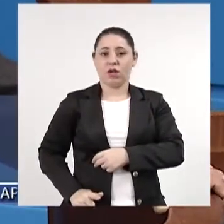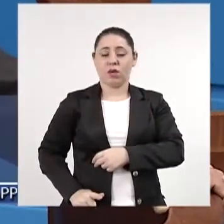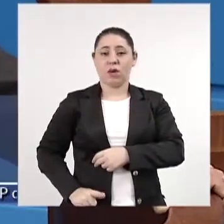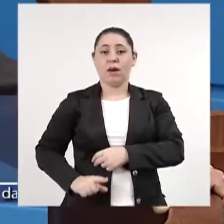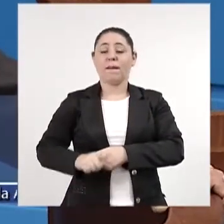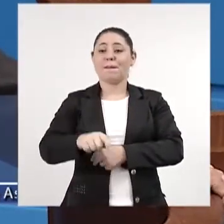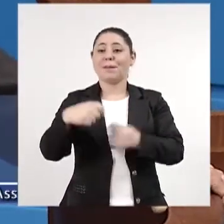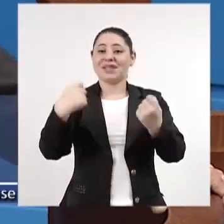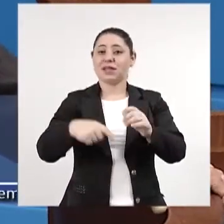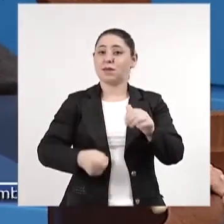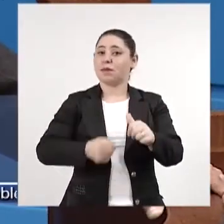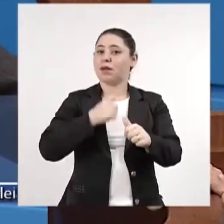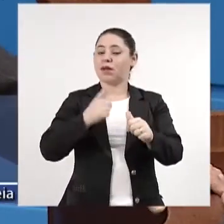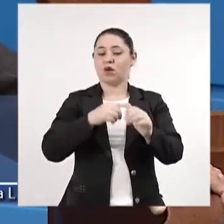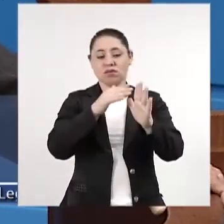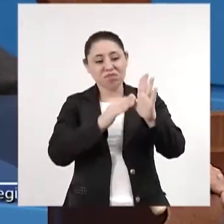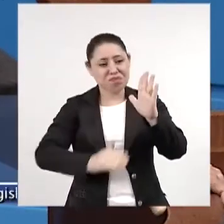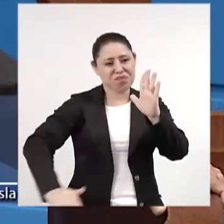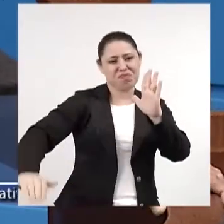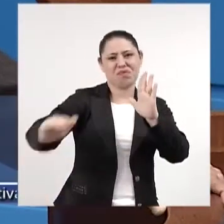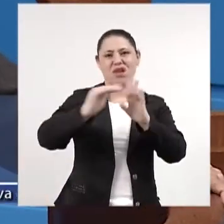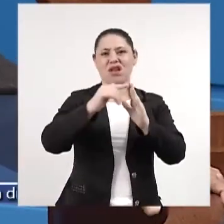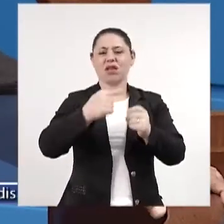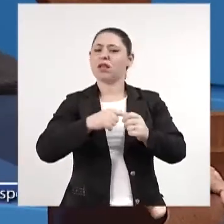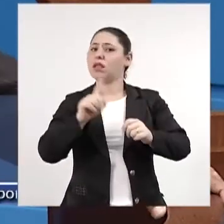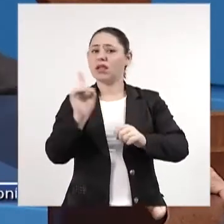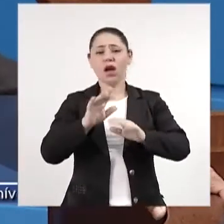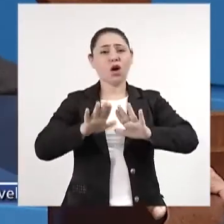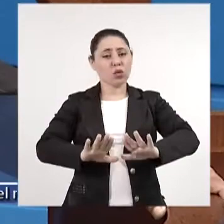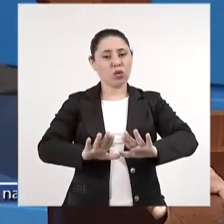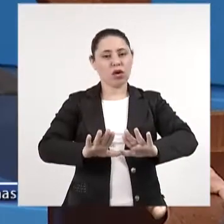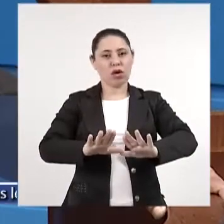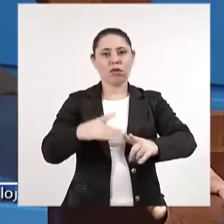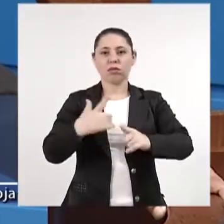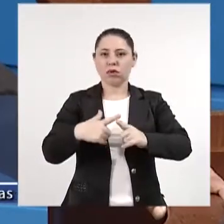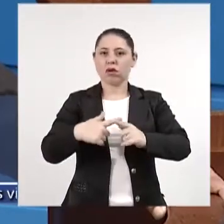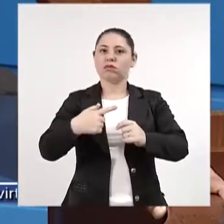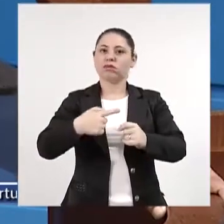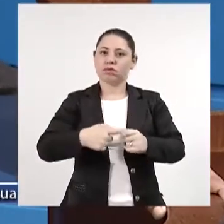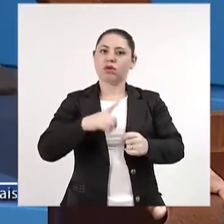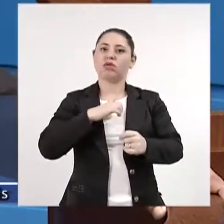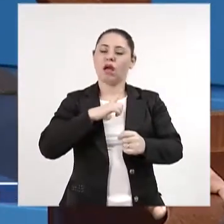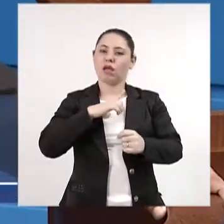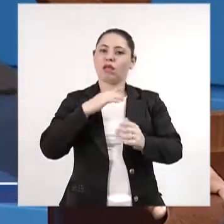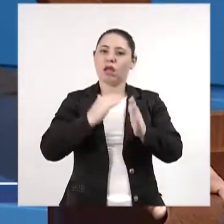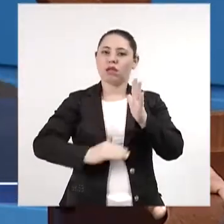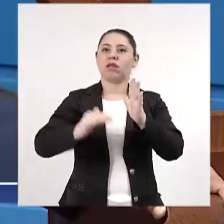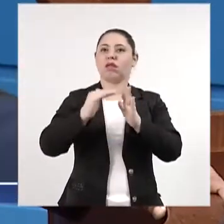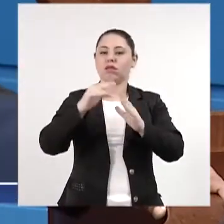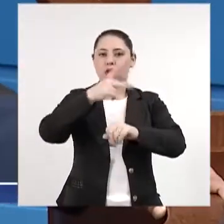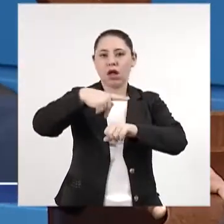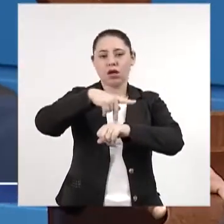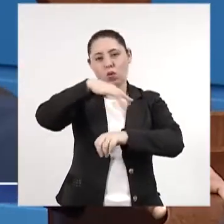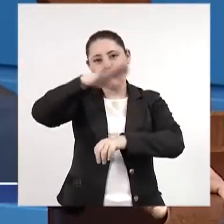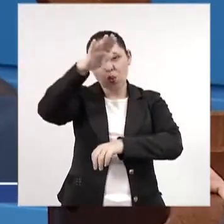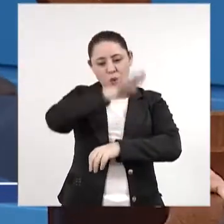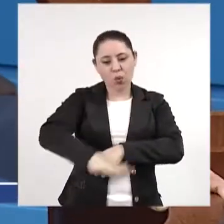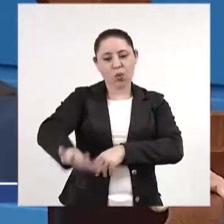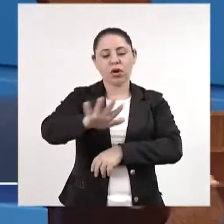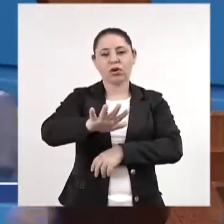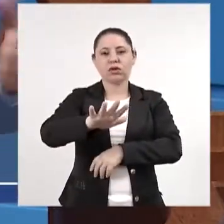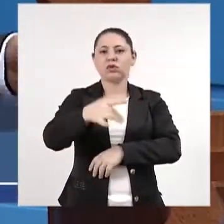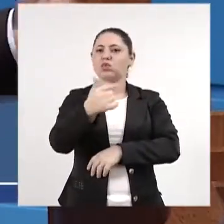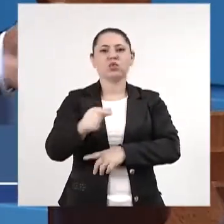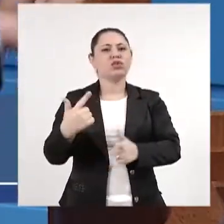gasolina, ele deveria deixar do jeito que está, que a gasolina geralmente tem reajuste nacionalmente, e não tinha